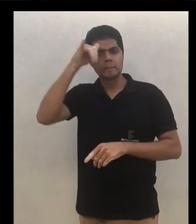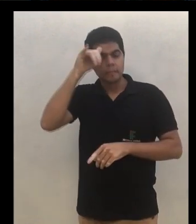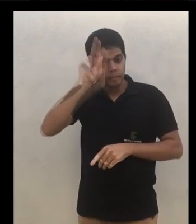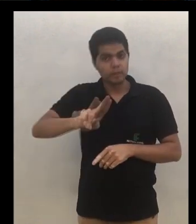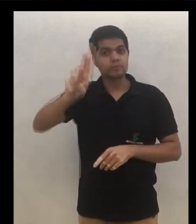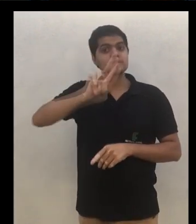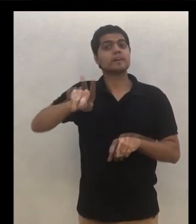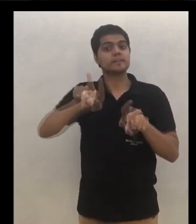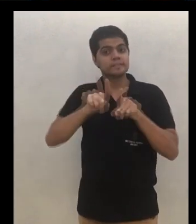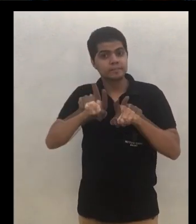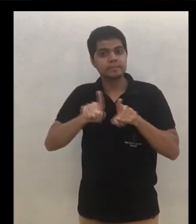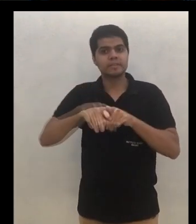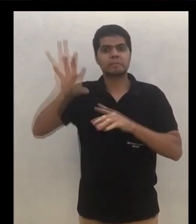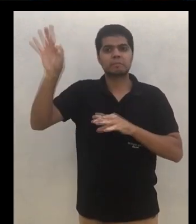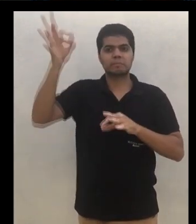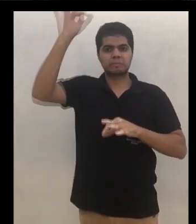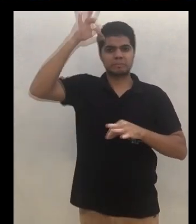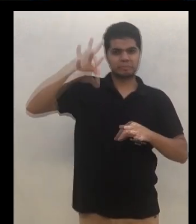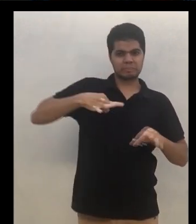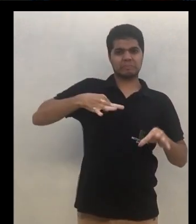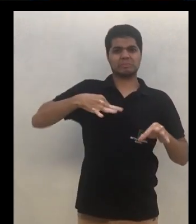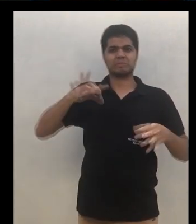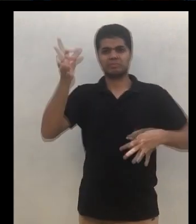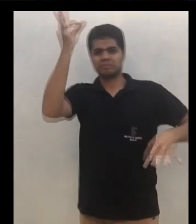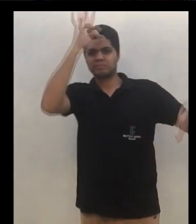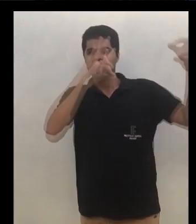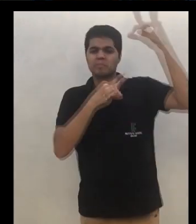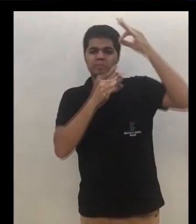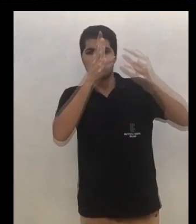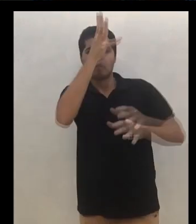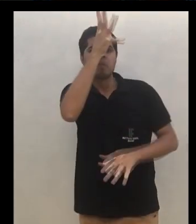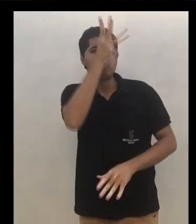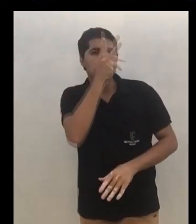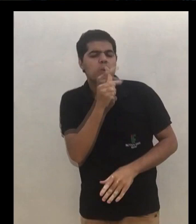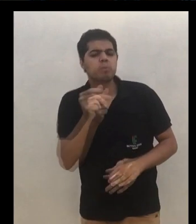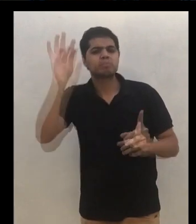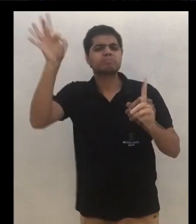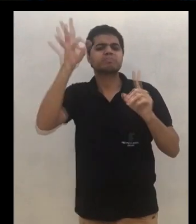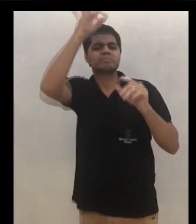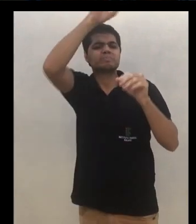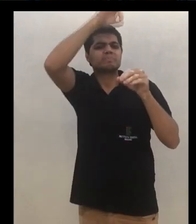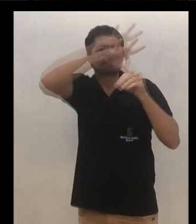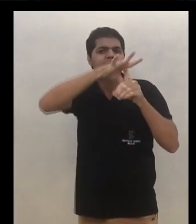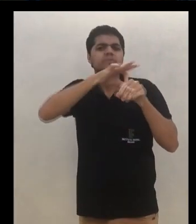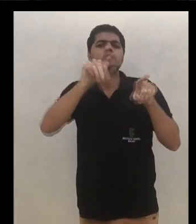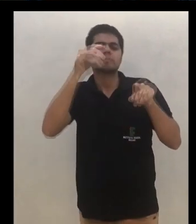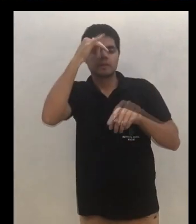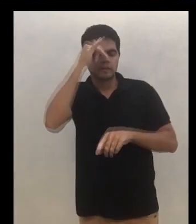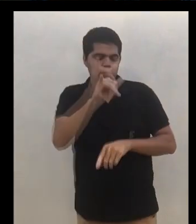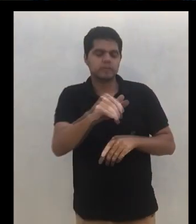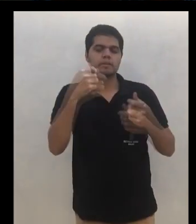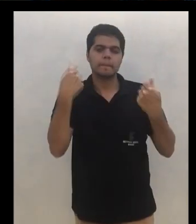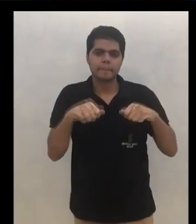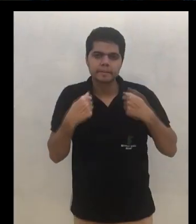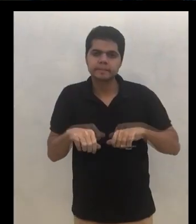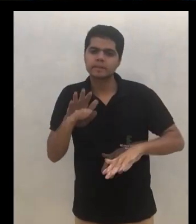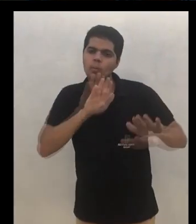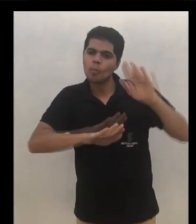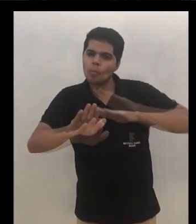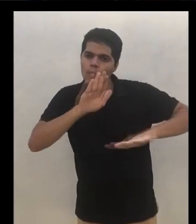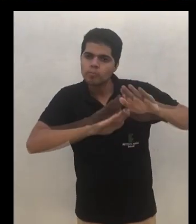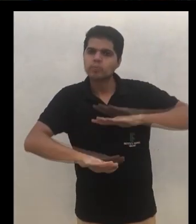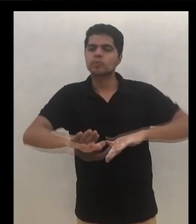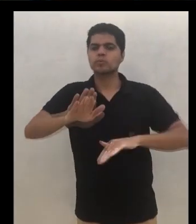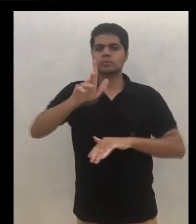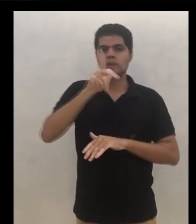Lembra que a boba aviária, ela é transmitida, né, por um mosquito que leva o vírus. Então a gente tem que ter um controle de água e também utilizar